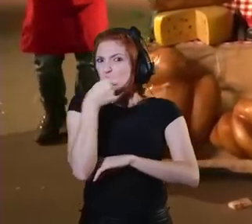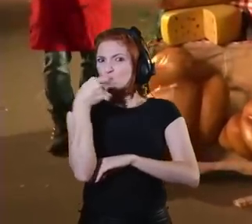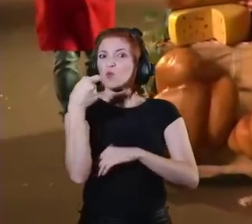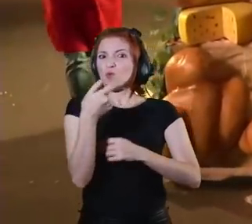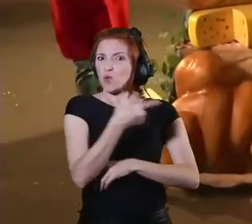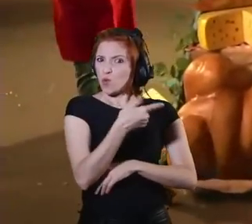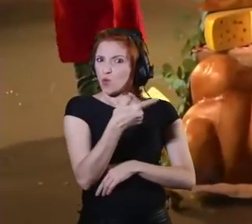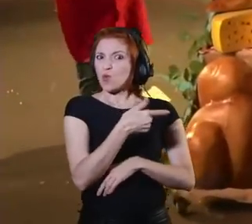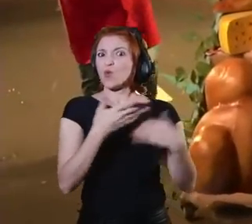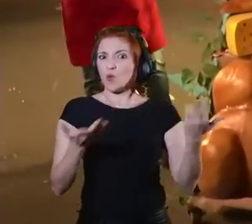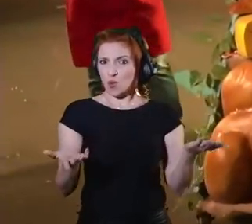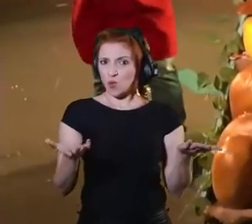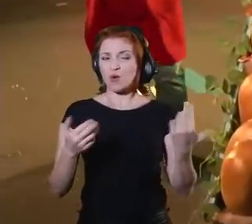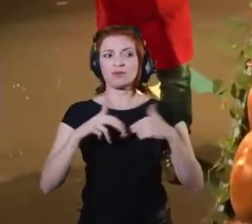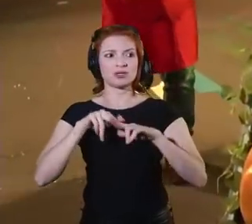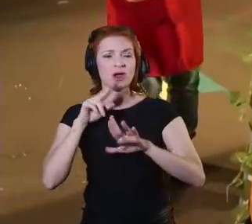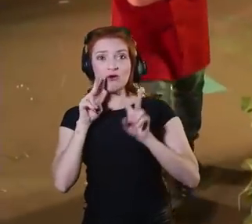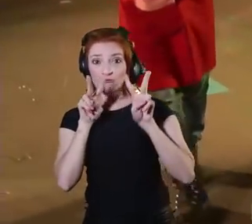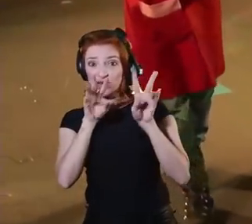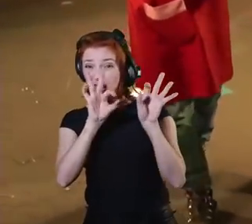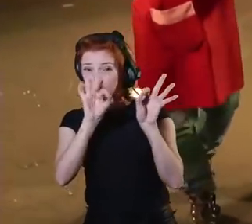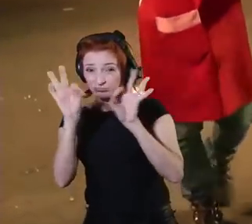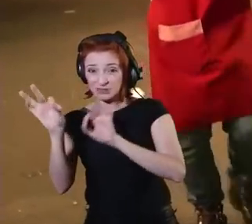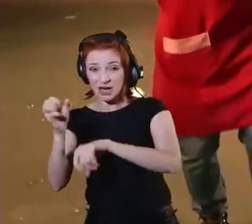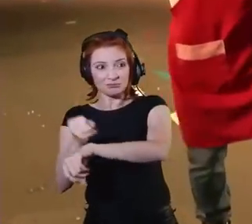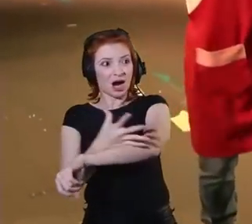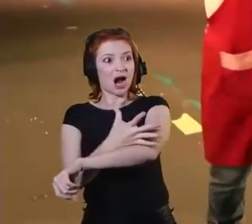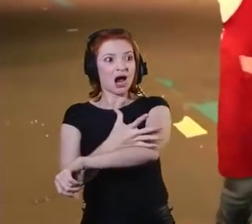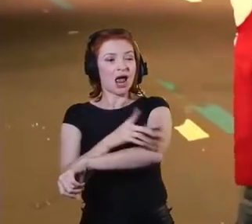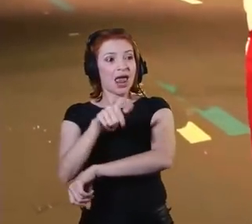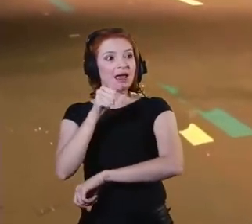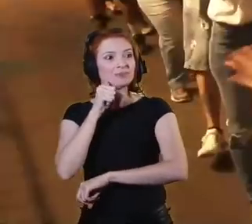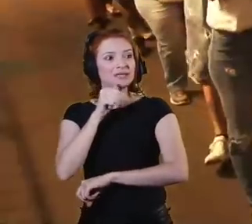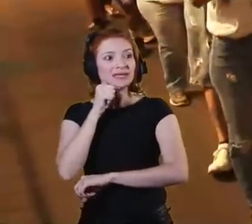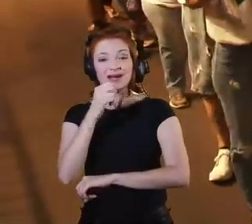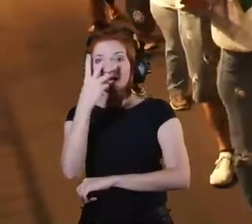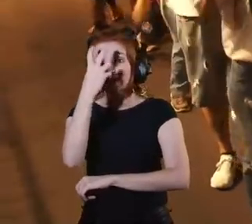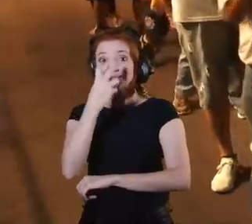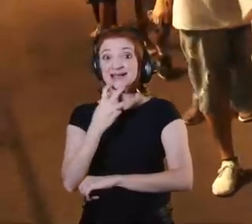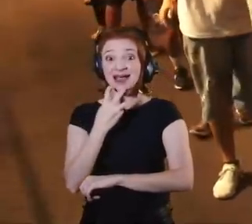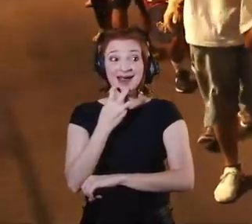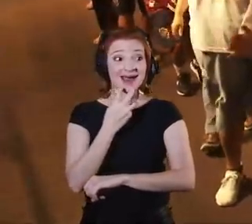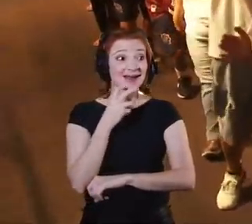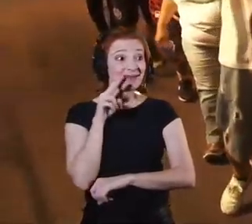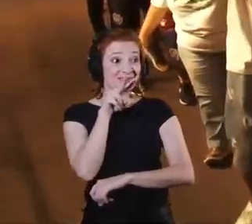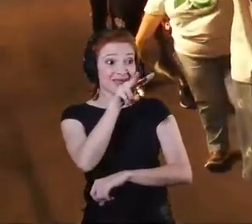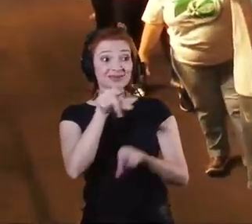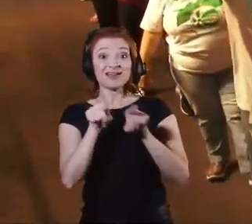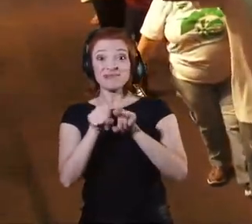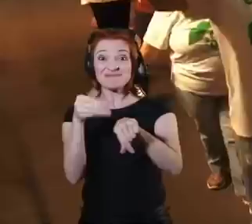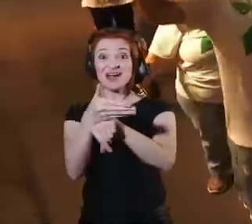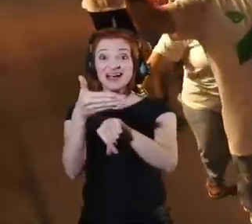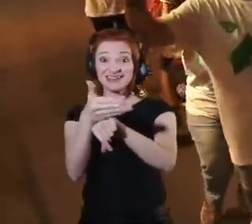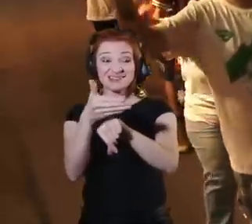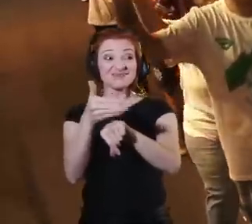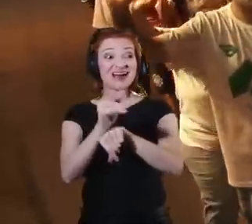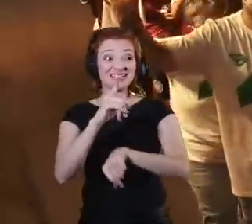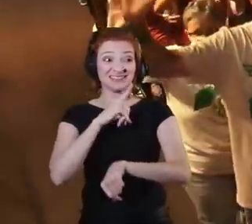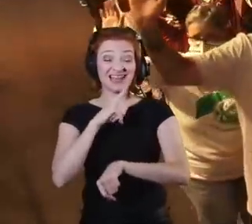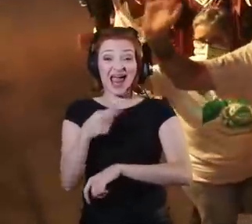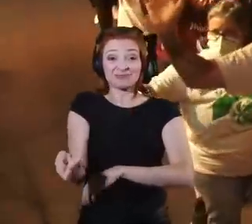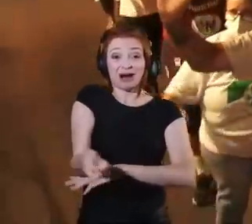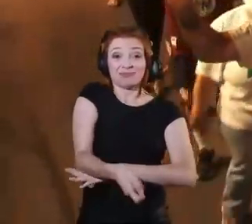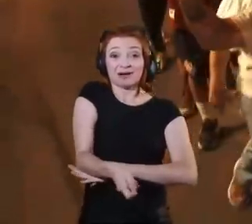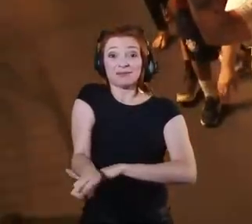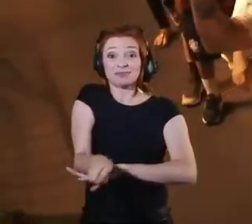que me emocionou muito, nós temos uma das figurantes que é deficiente visual e ela está participando ali apoiada com uma